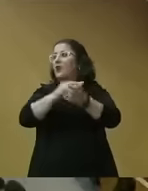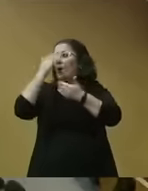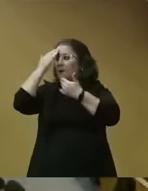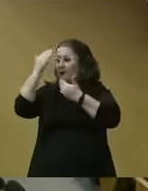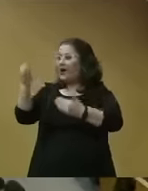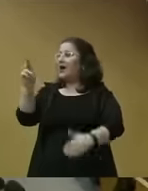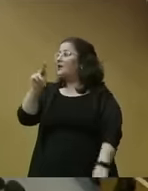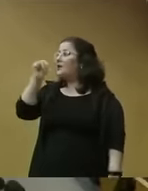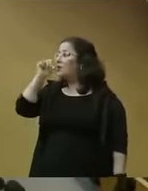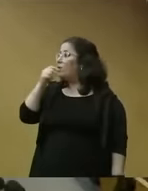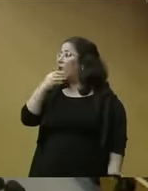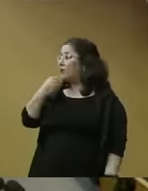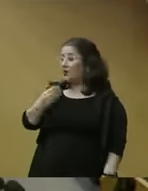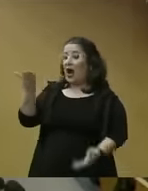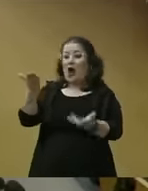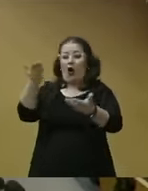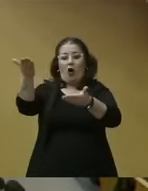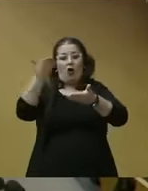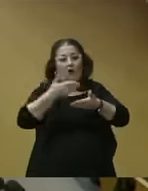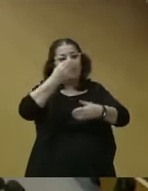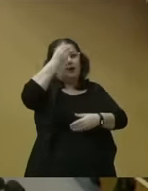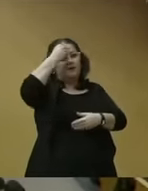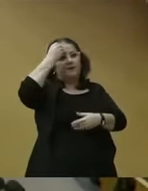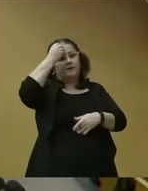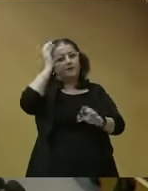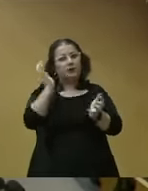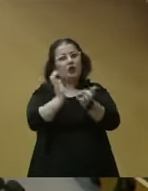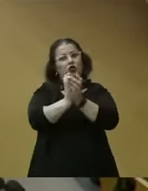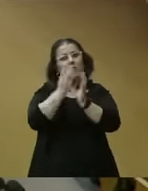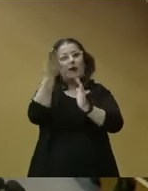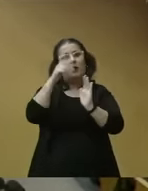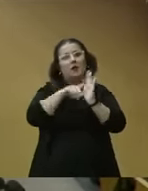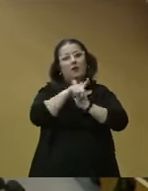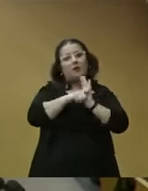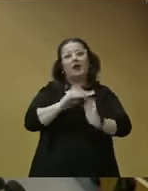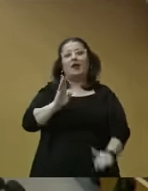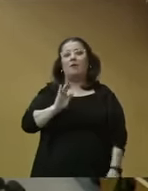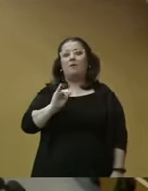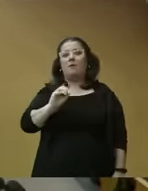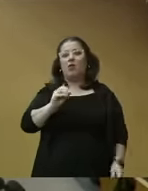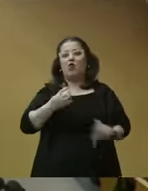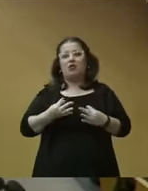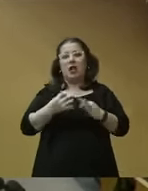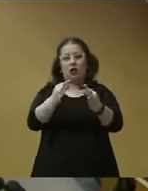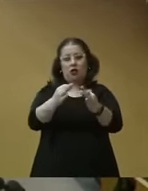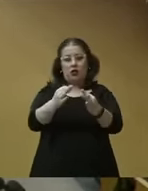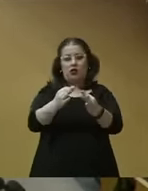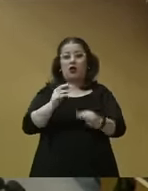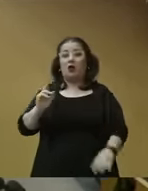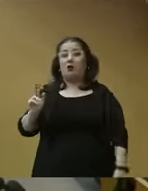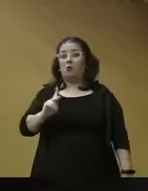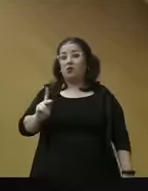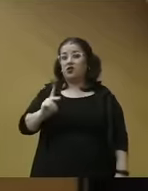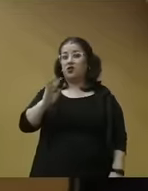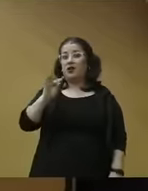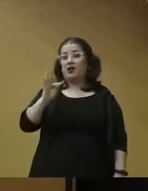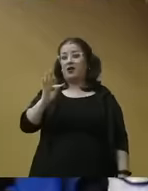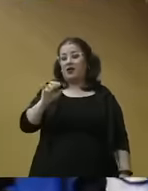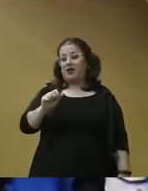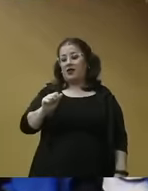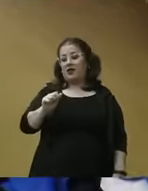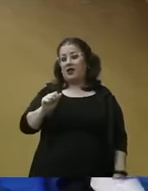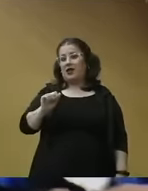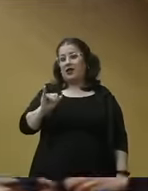Obrigada, professor. Convido a paraninfa da turma de bacharelado em biotecnologia, professora Thais Larré Oliveira